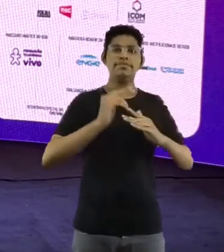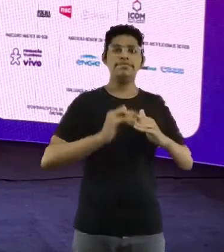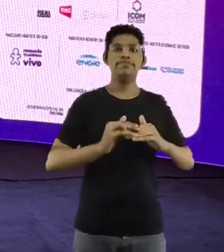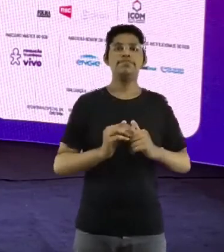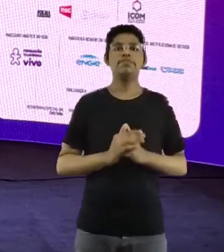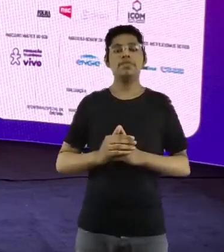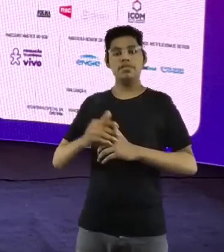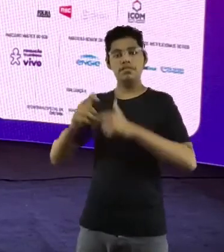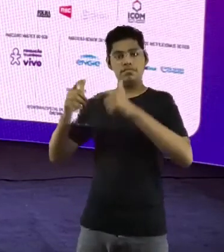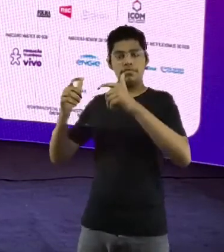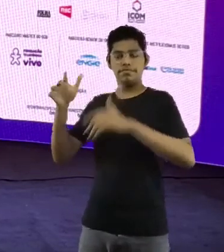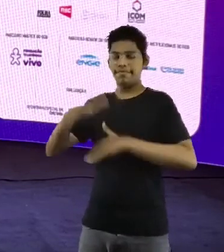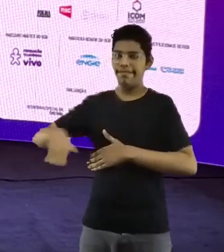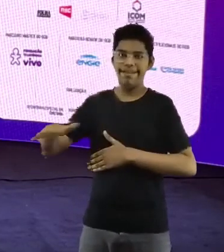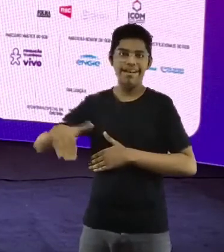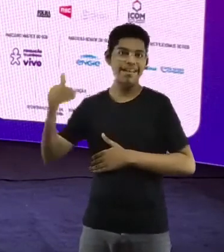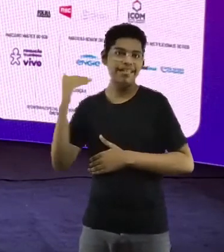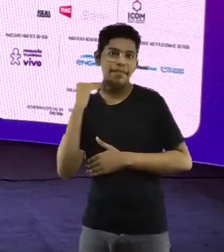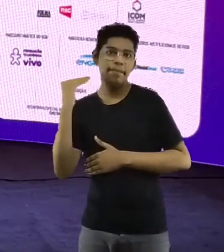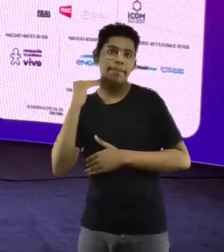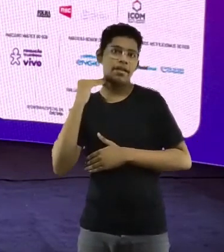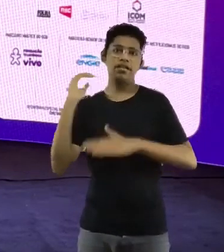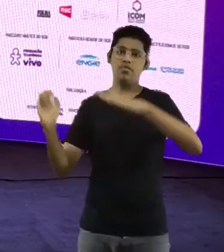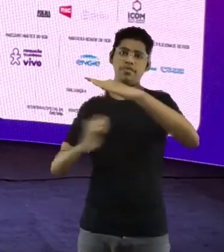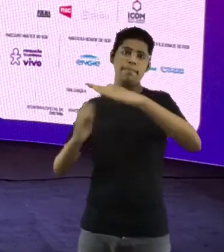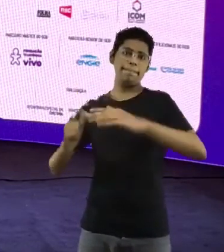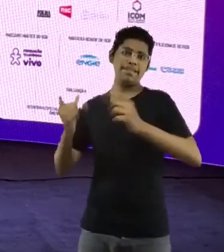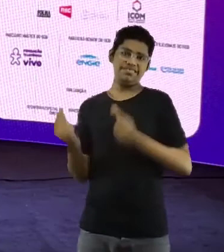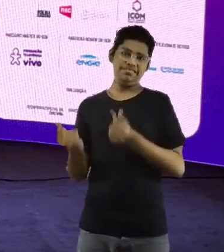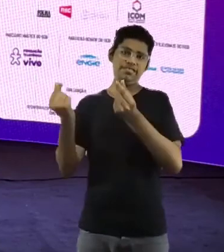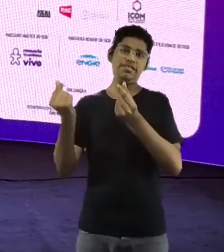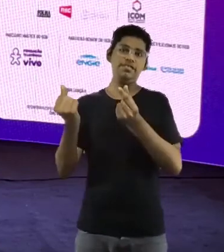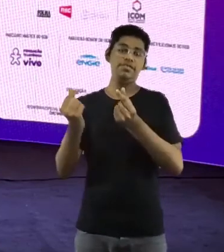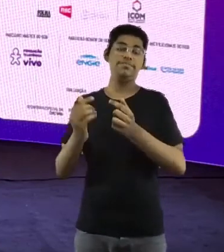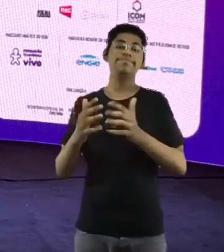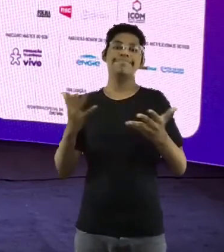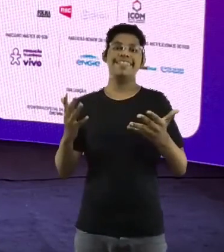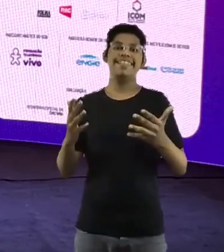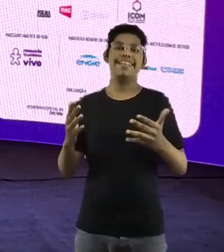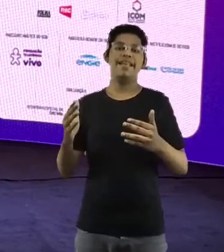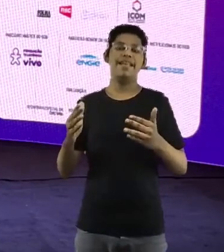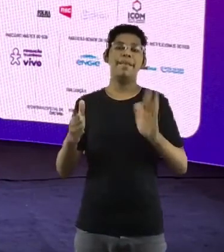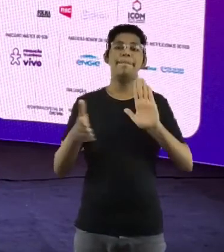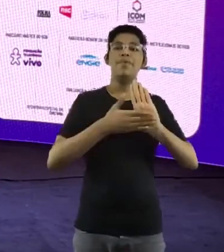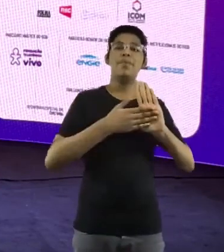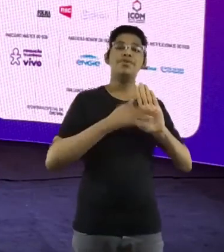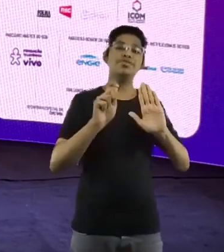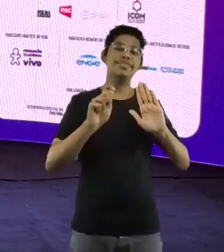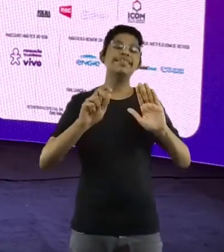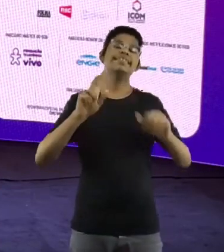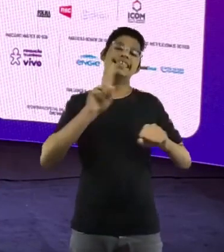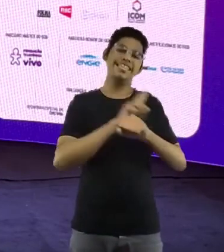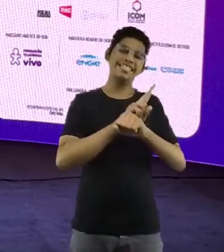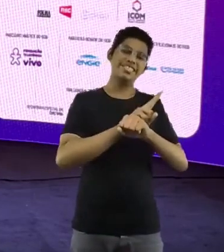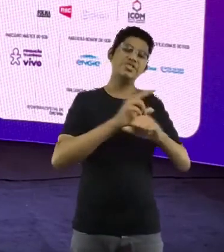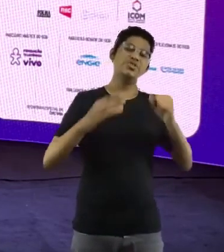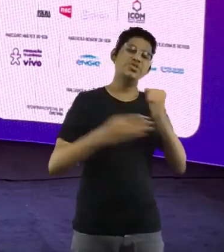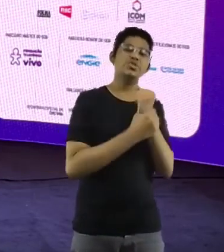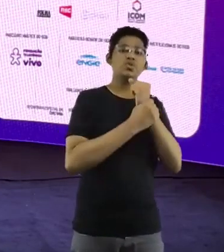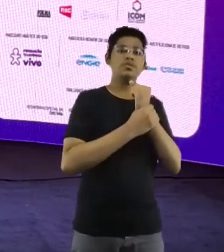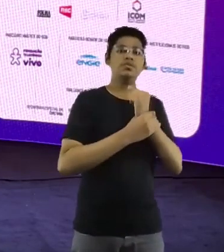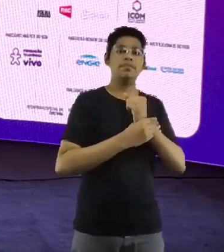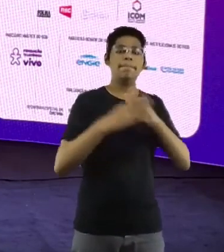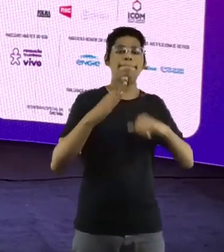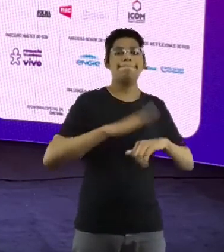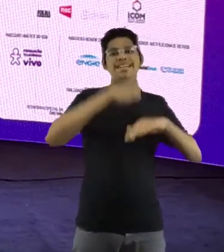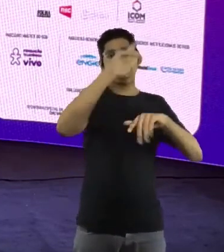pelos aplicativos de e-commerce para conseguir trazer uma segurança a mais para os usuários, certo? Então, esse é só um exemplo